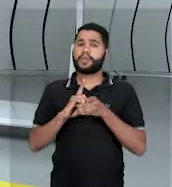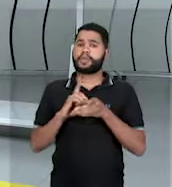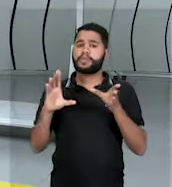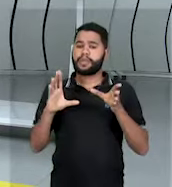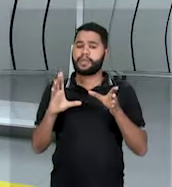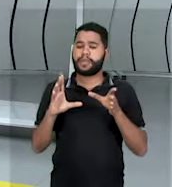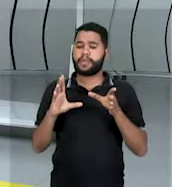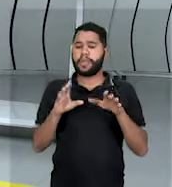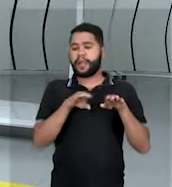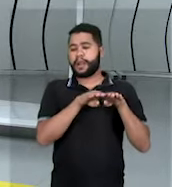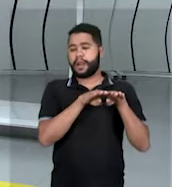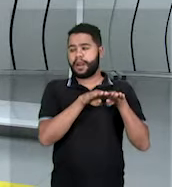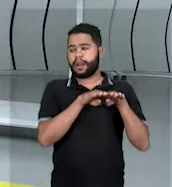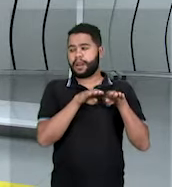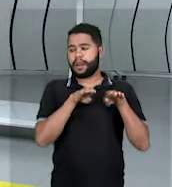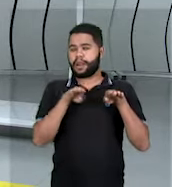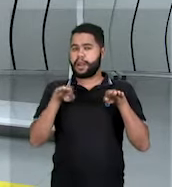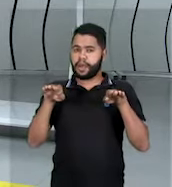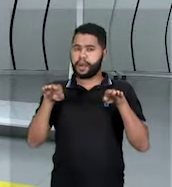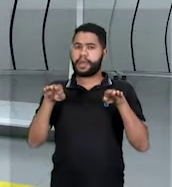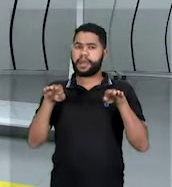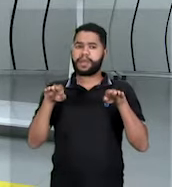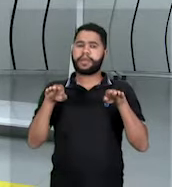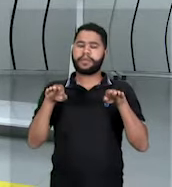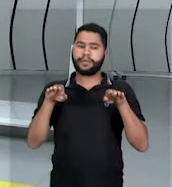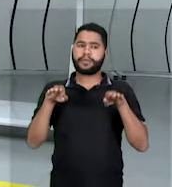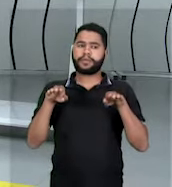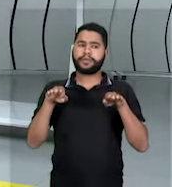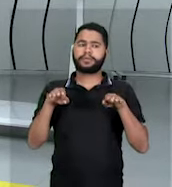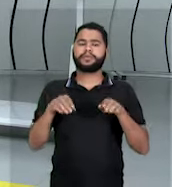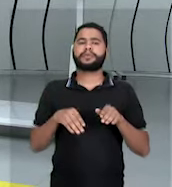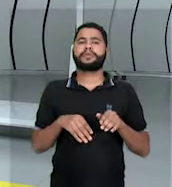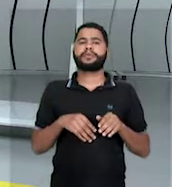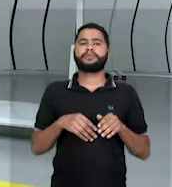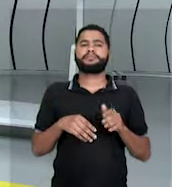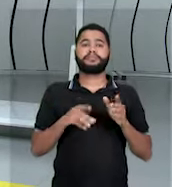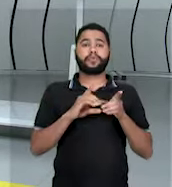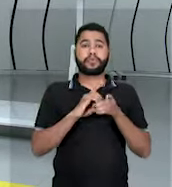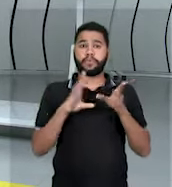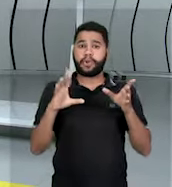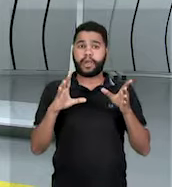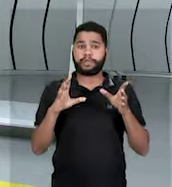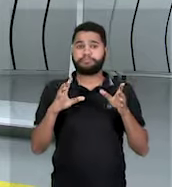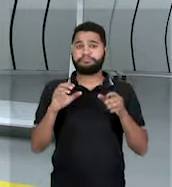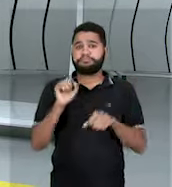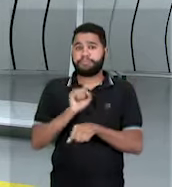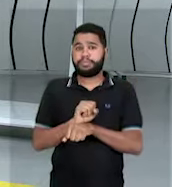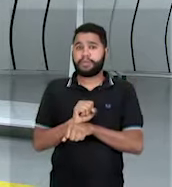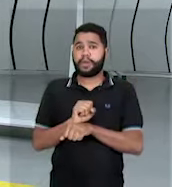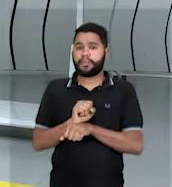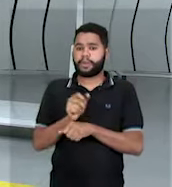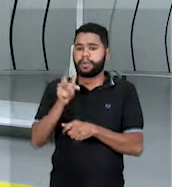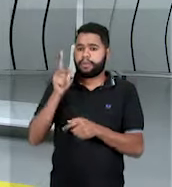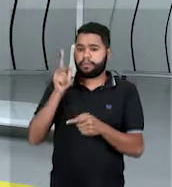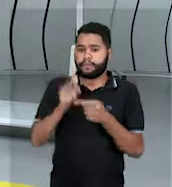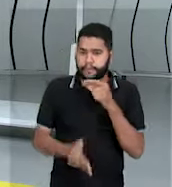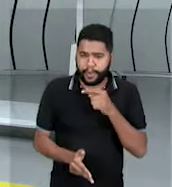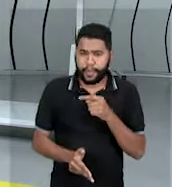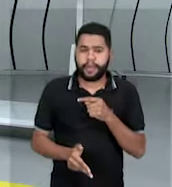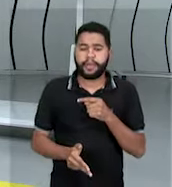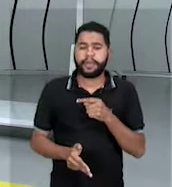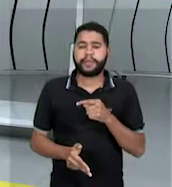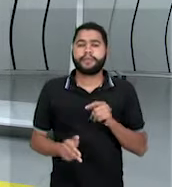ser, né, o ciclo democrático ele deixa de existir porque você tem um rompimento com o